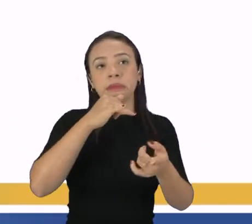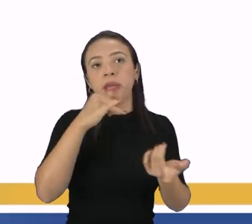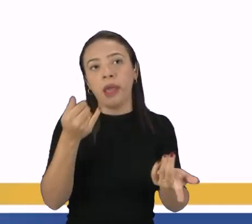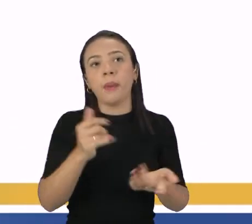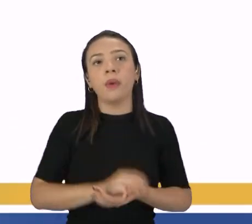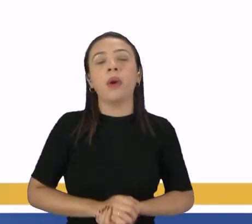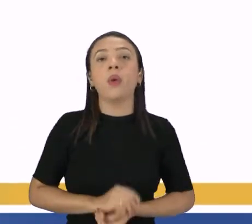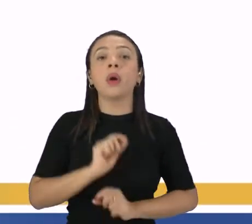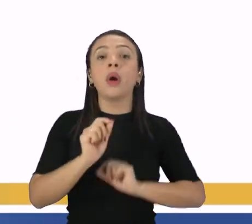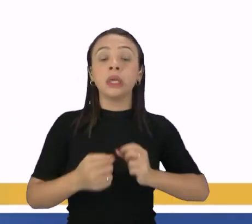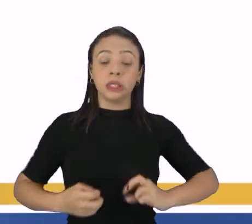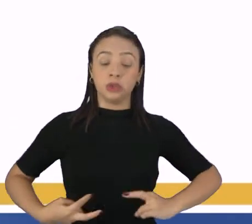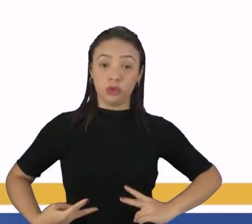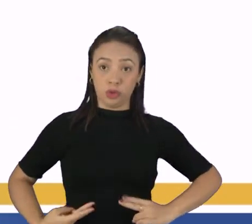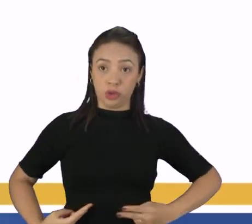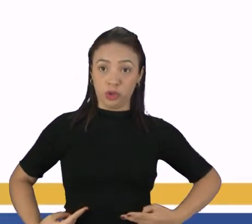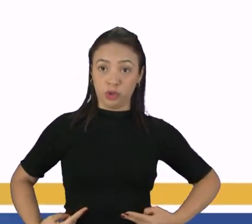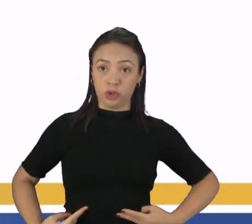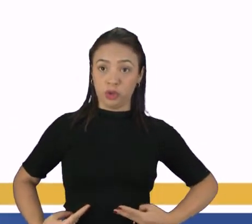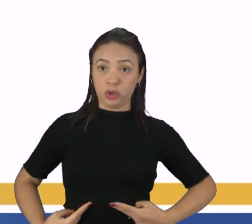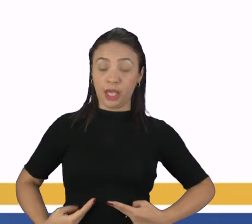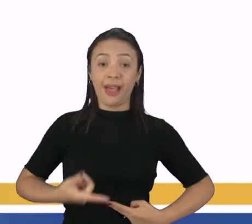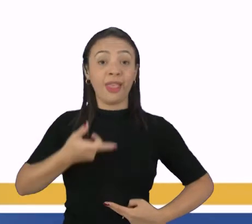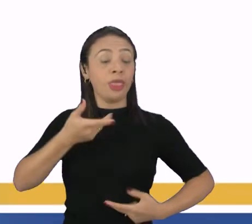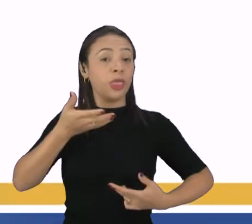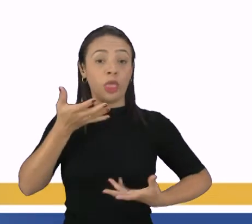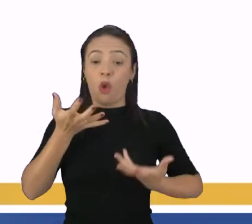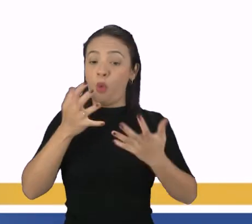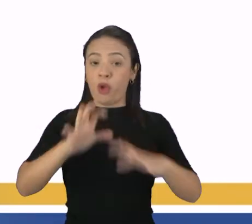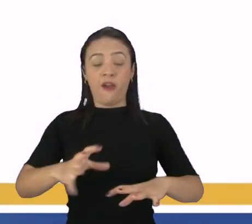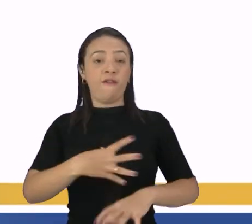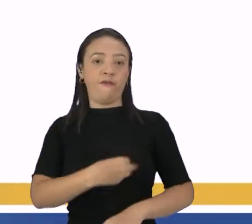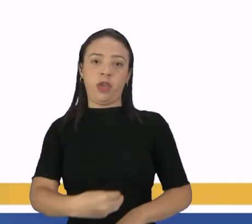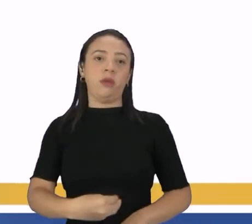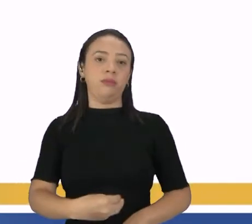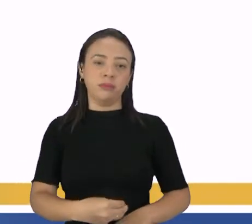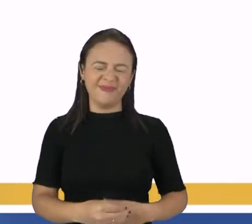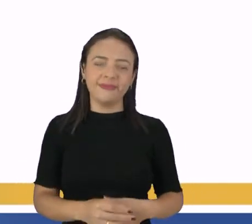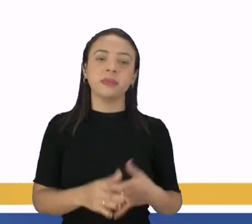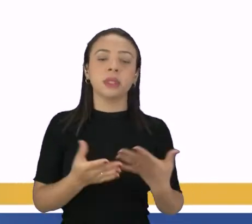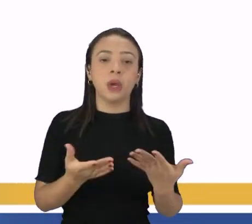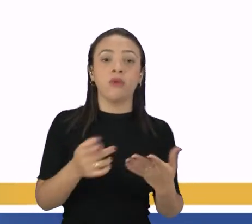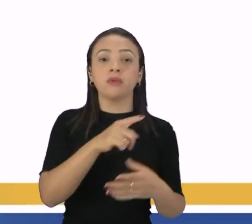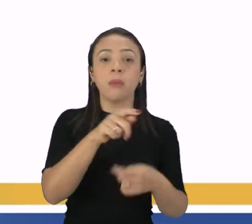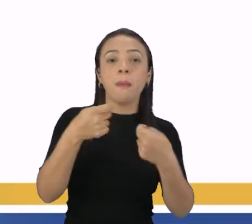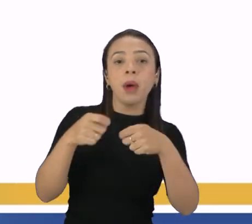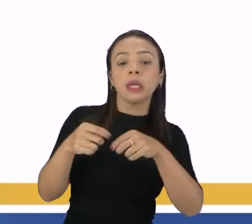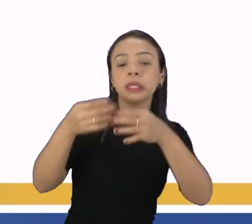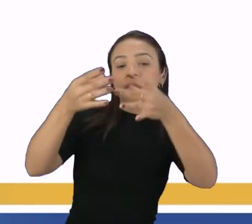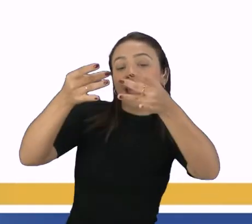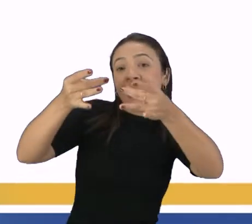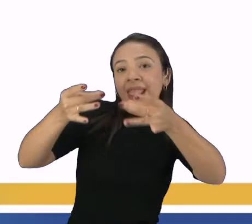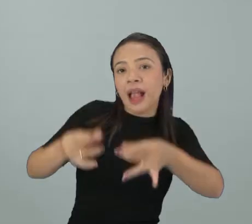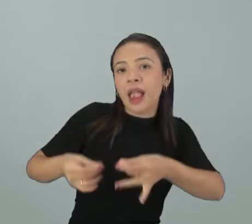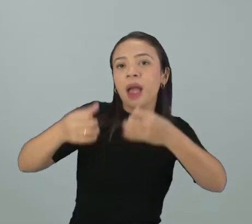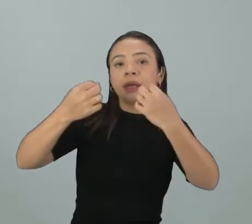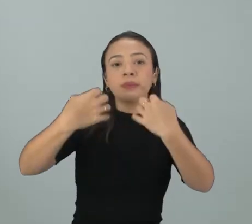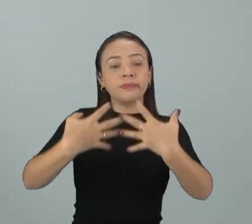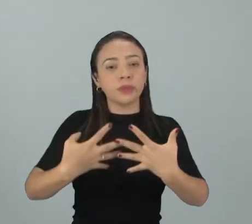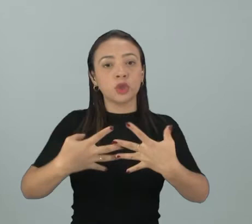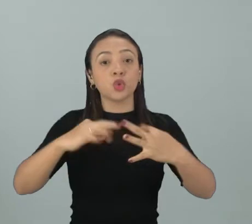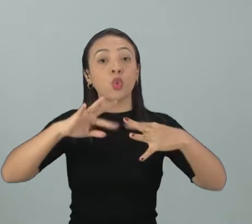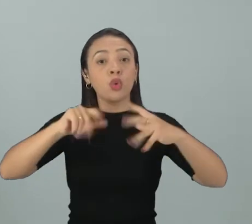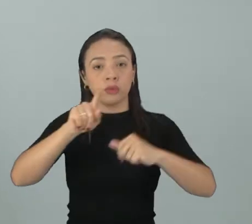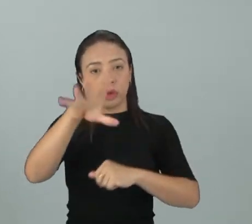aquela cirurgia que a mulher faz quando ela não deseja mais ter filhos. E a questão pede que você descreva, né, de acordo com seus